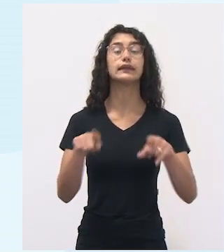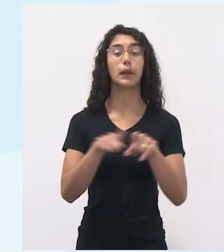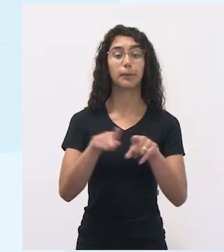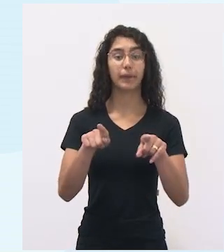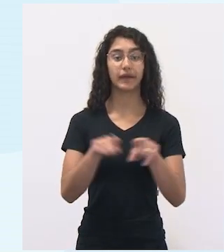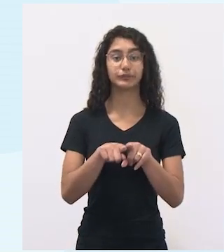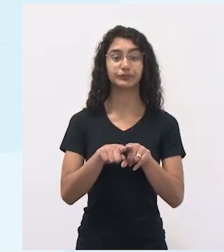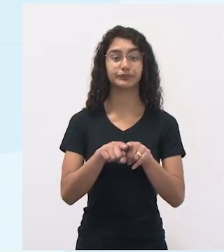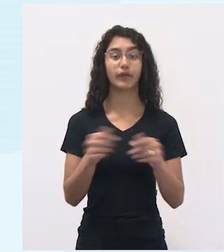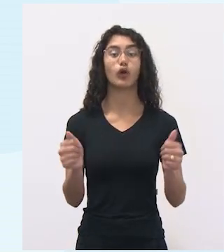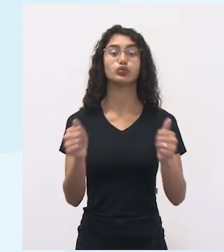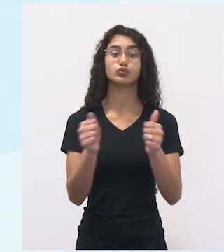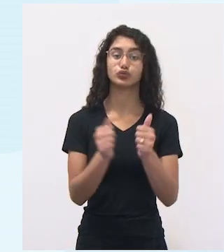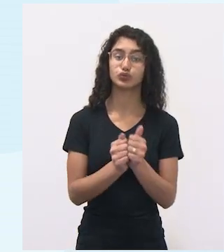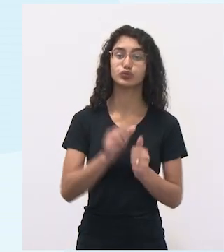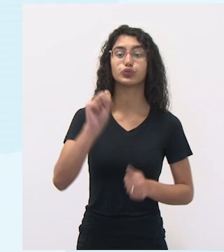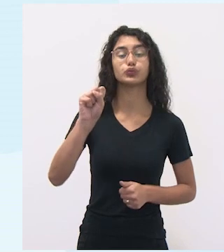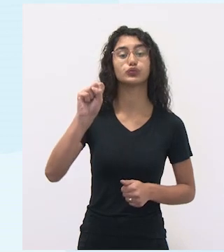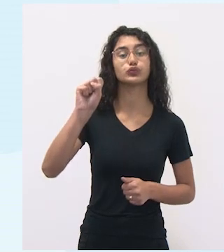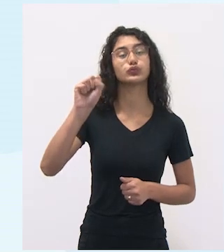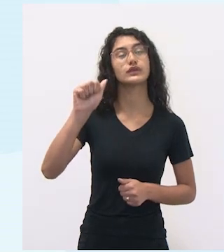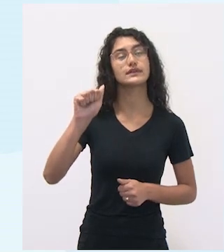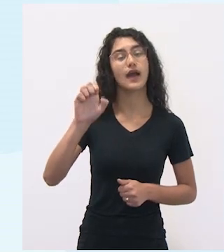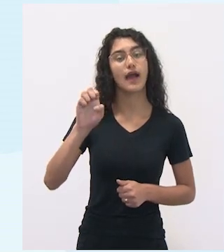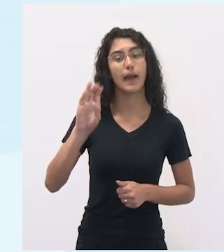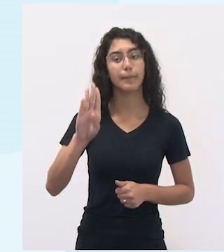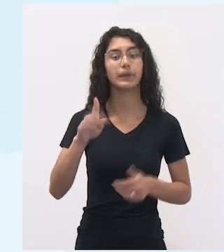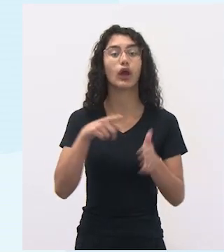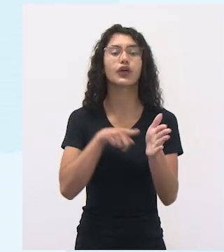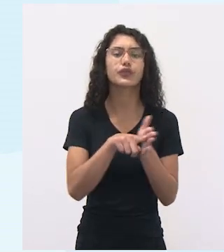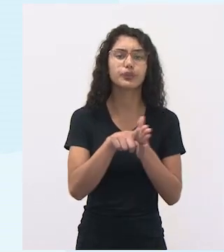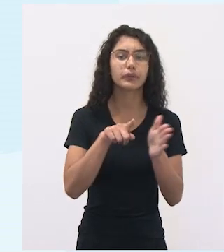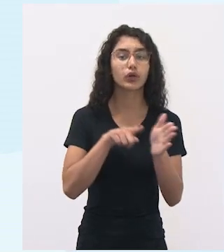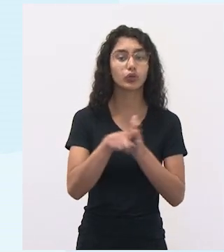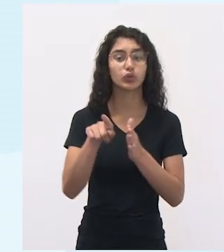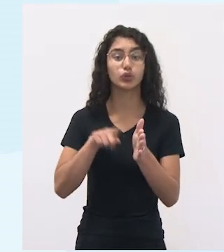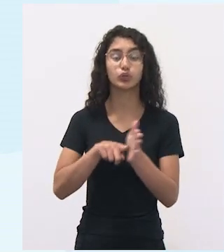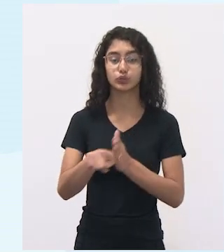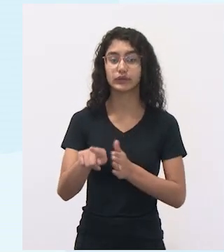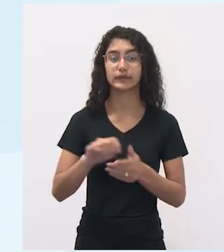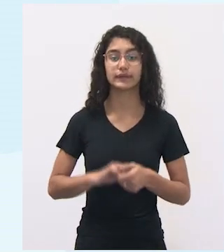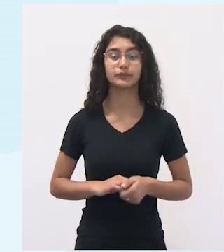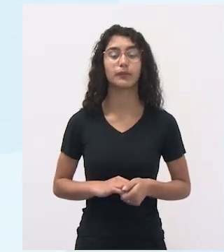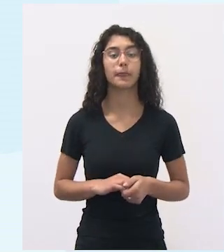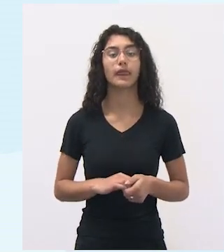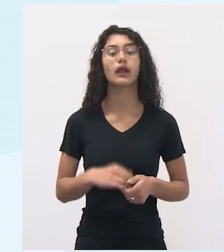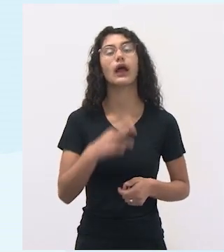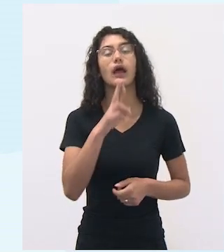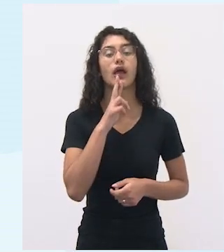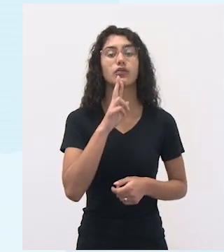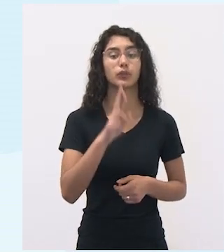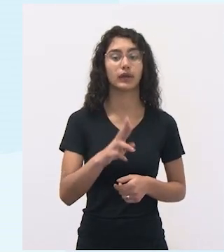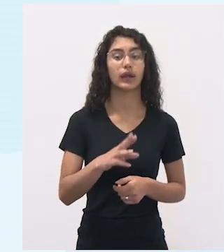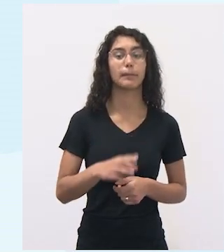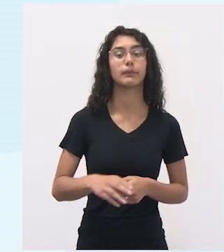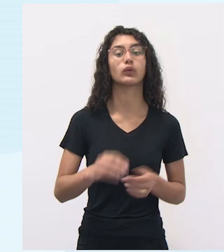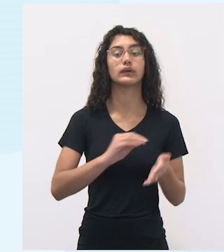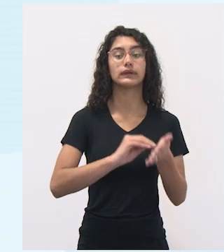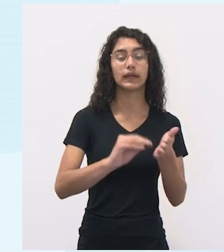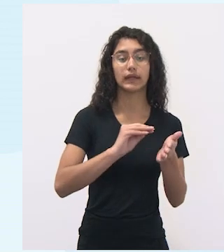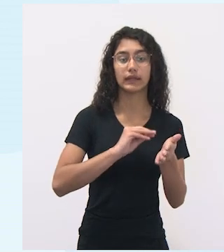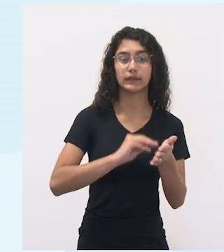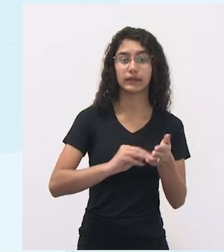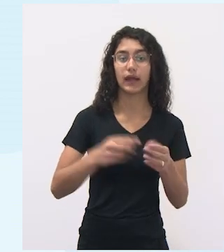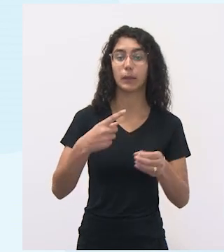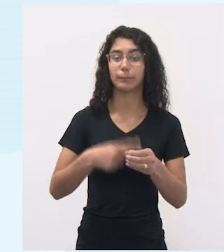também, junto com o SAEB, nós temos os questionários que vão serem respondidos pelos secretários municipais,